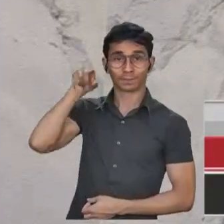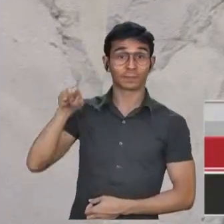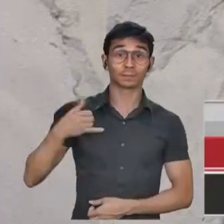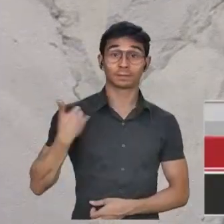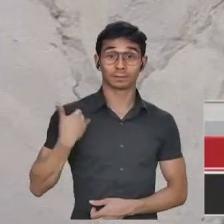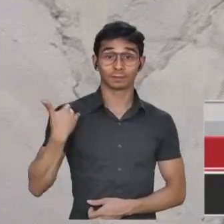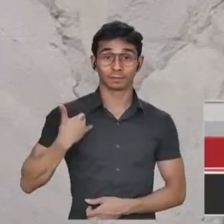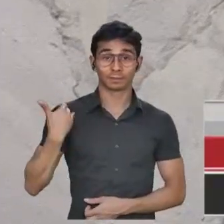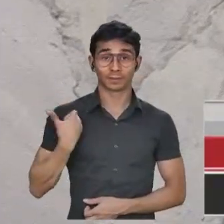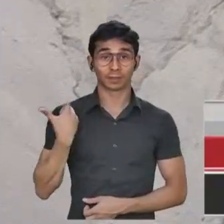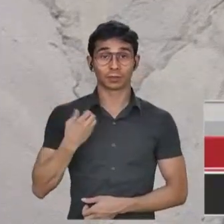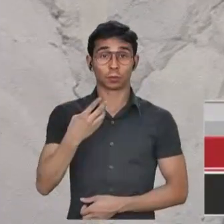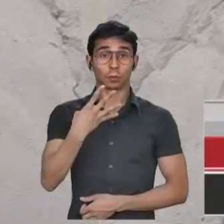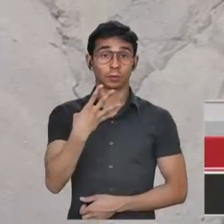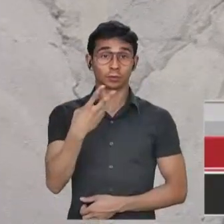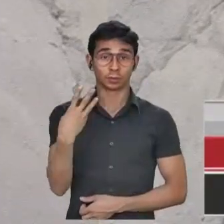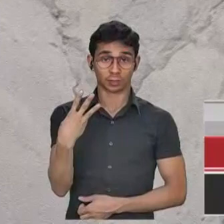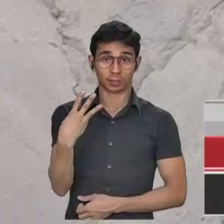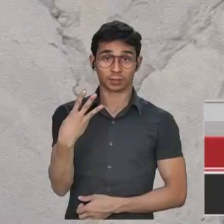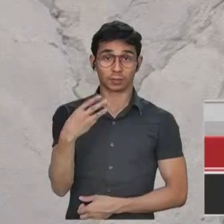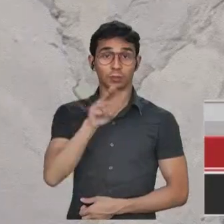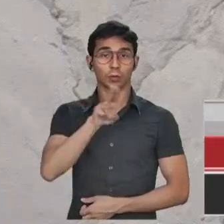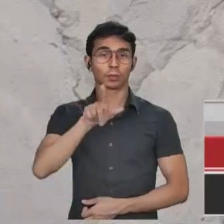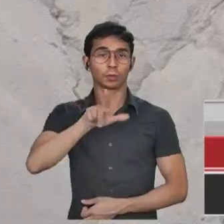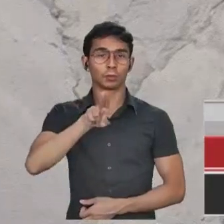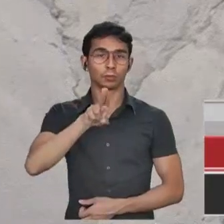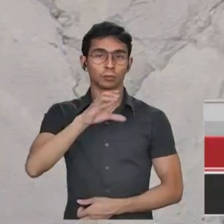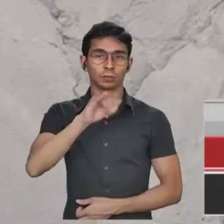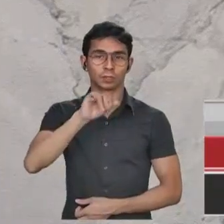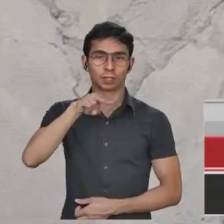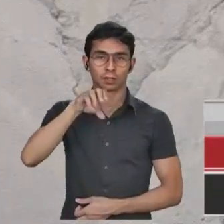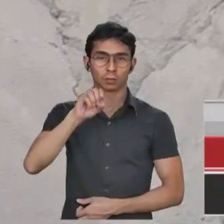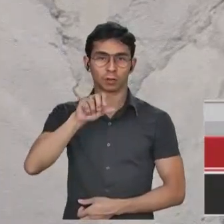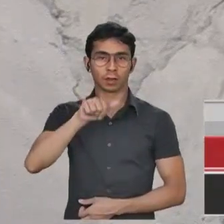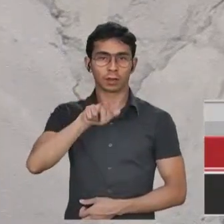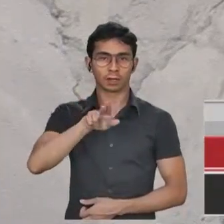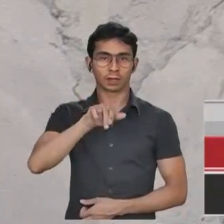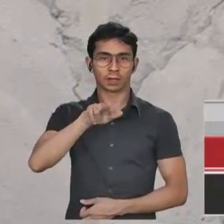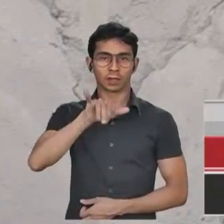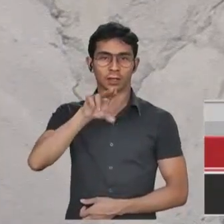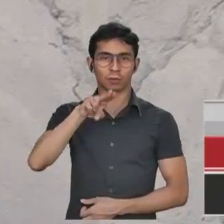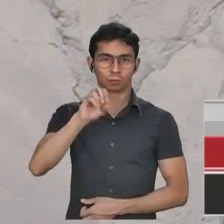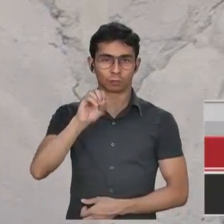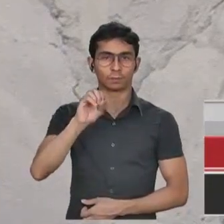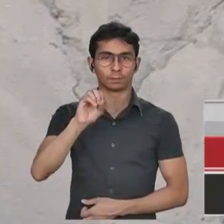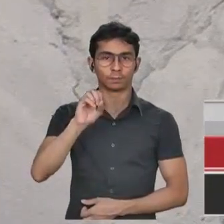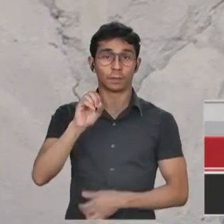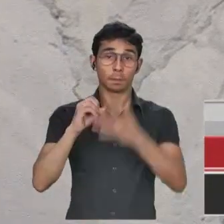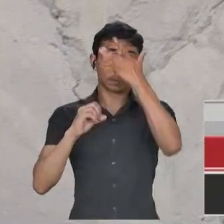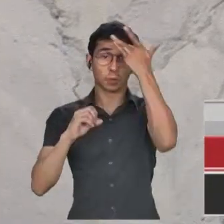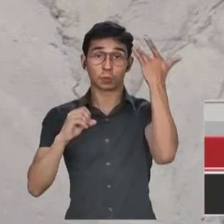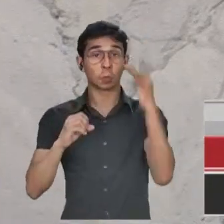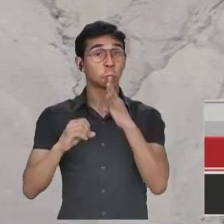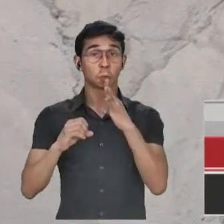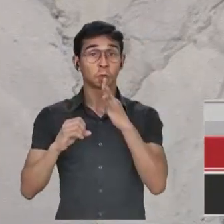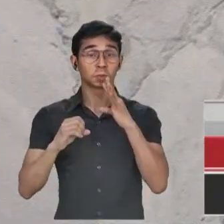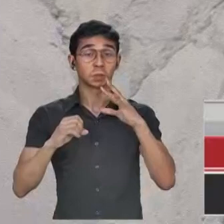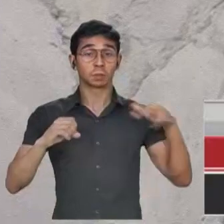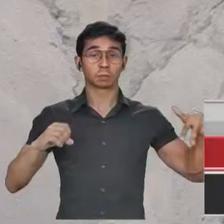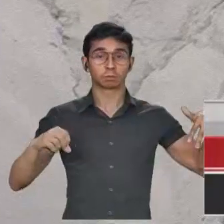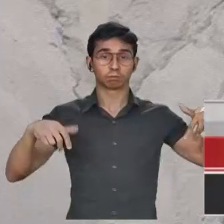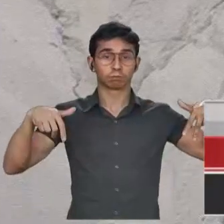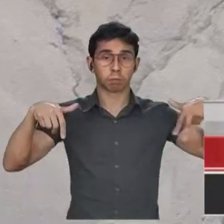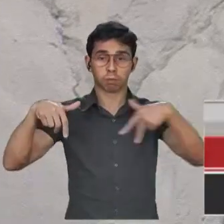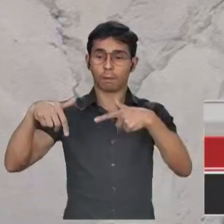idade luciano de aquino ramos ele foi morto a tiros por um desconhecido infelizmente é uma das realidades